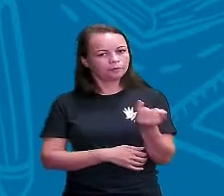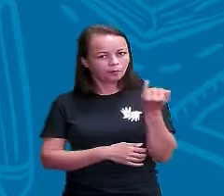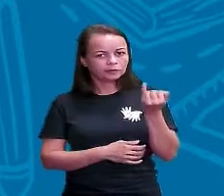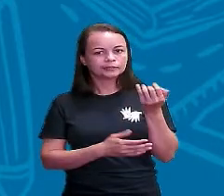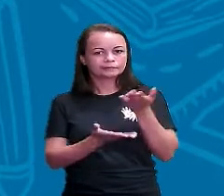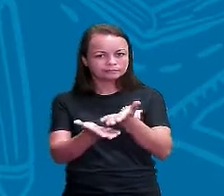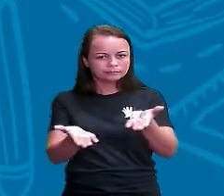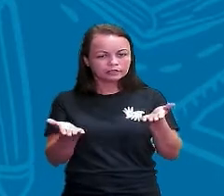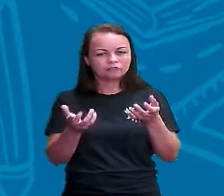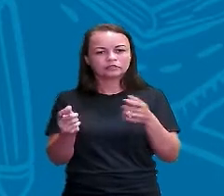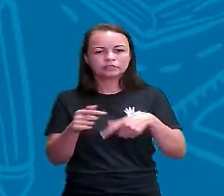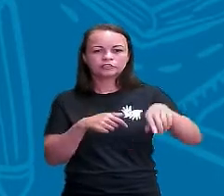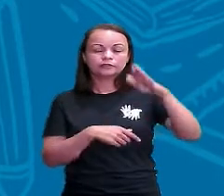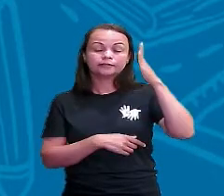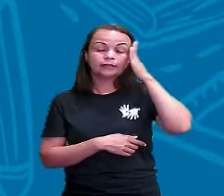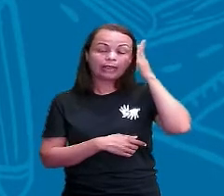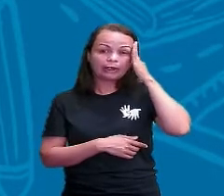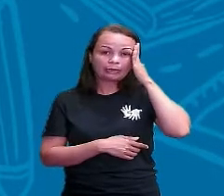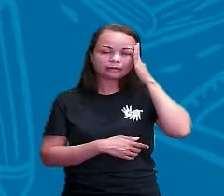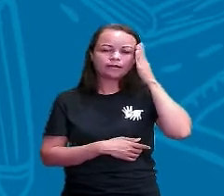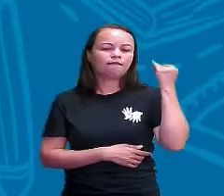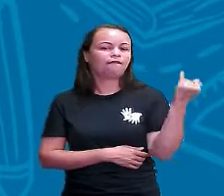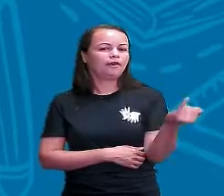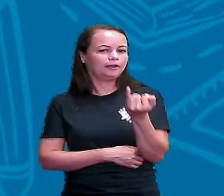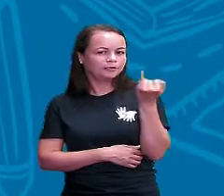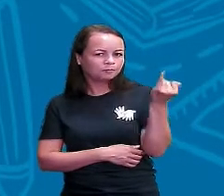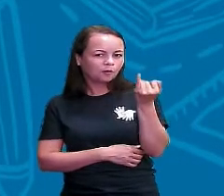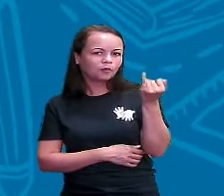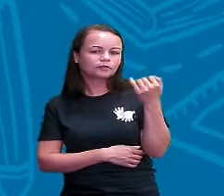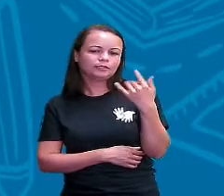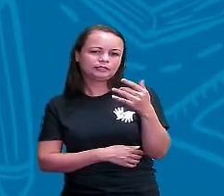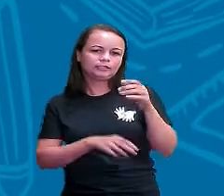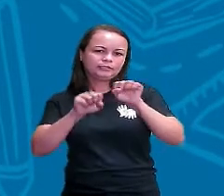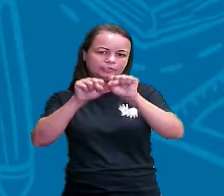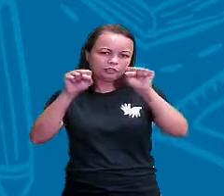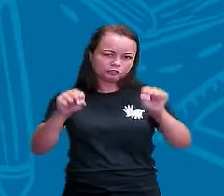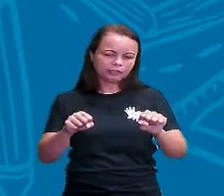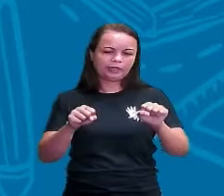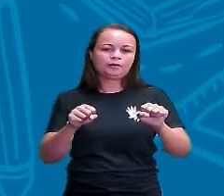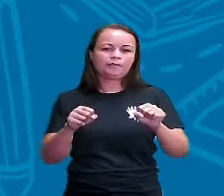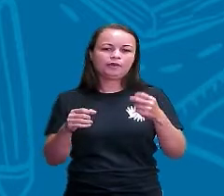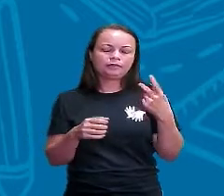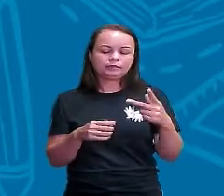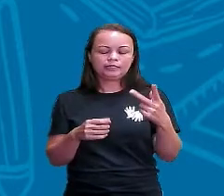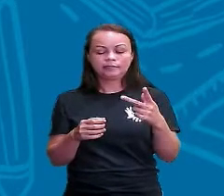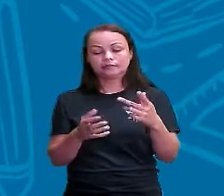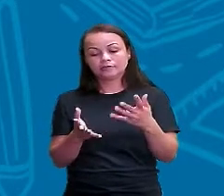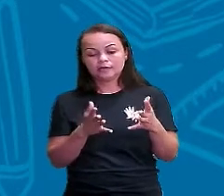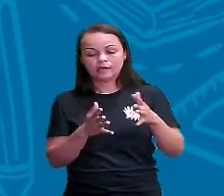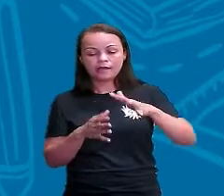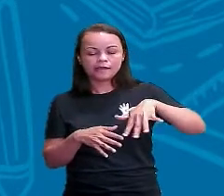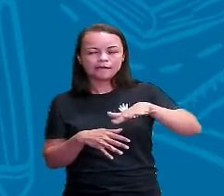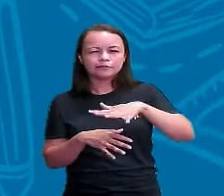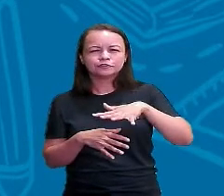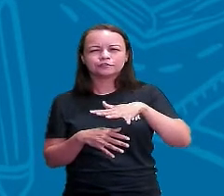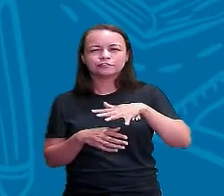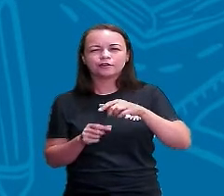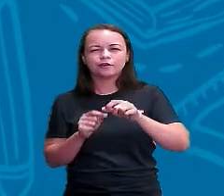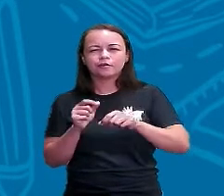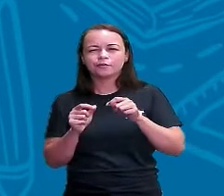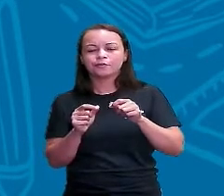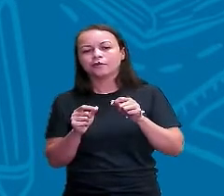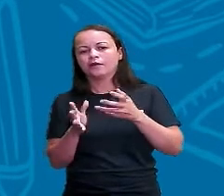valiosíssima para você, para que você compreenda a importância desse sistema de recompensa, dessa região que a gente chama de